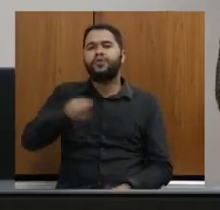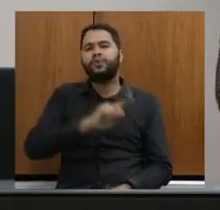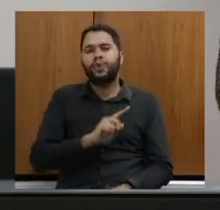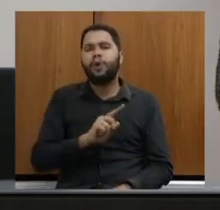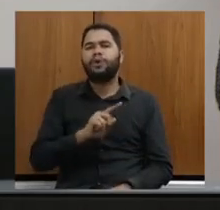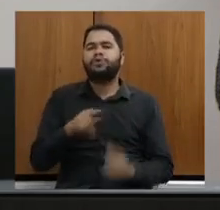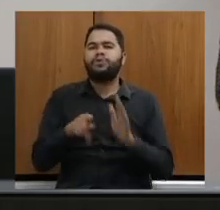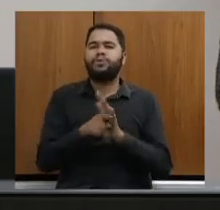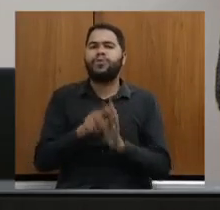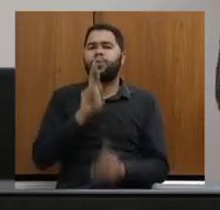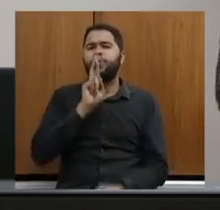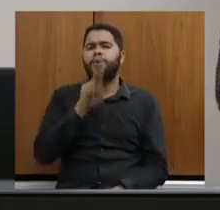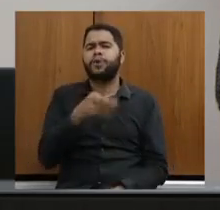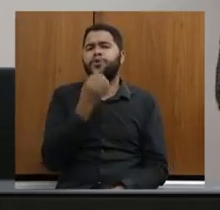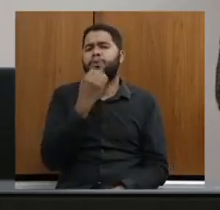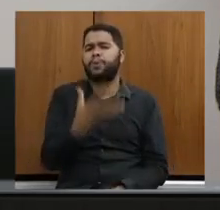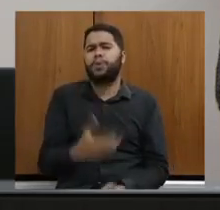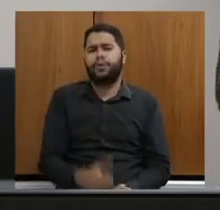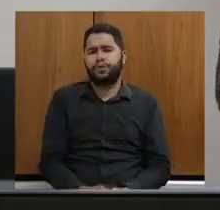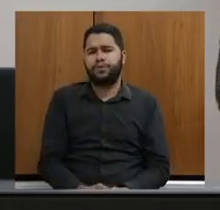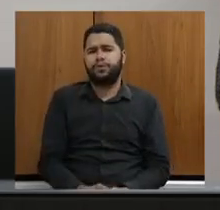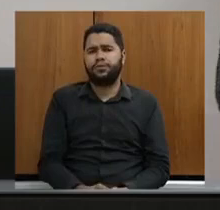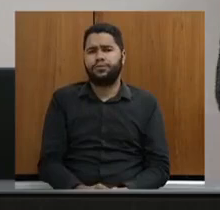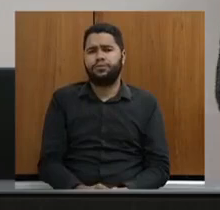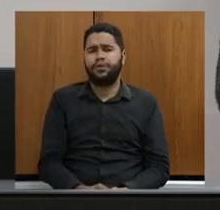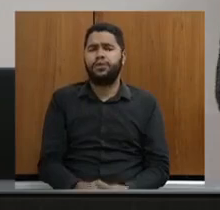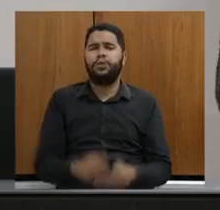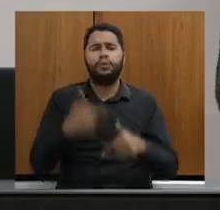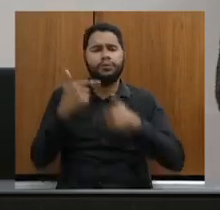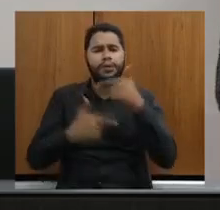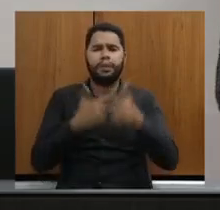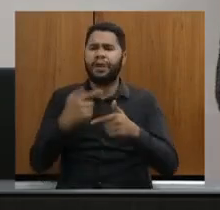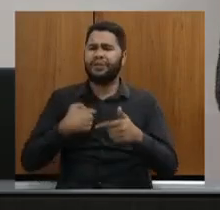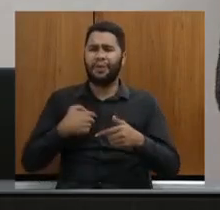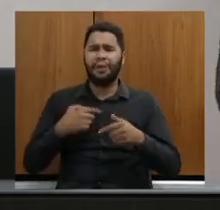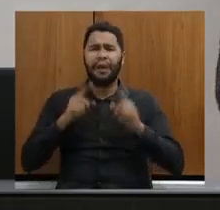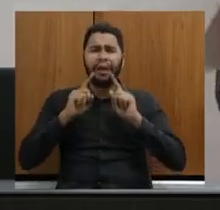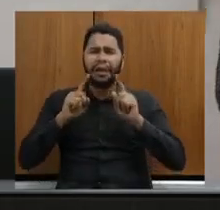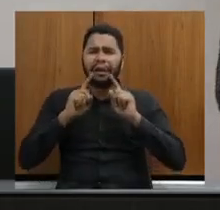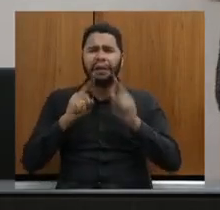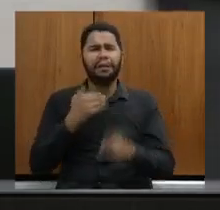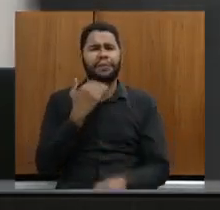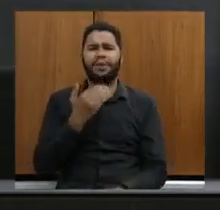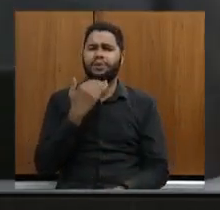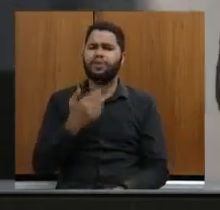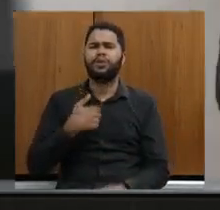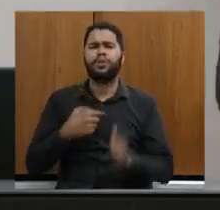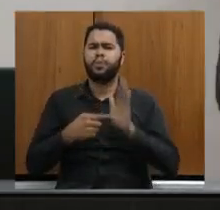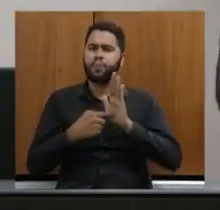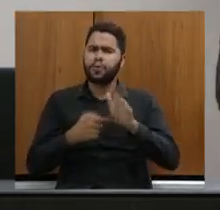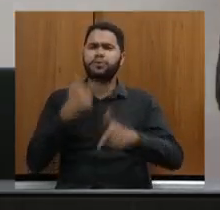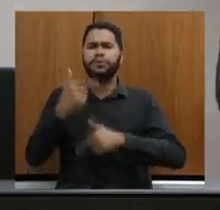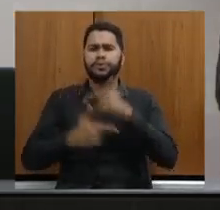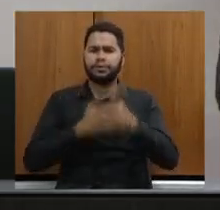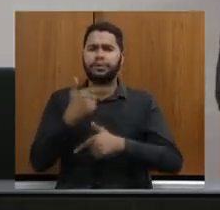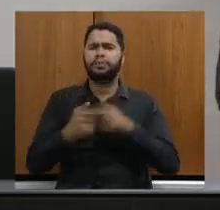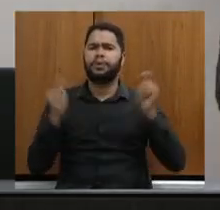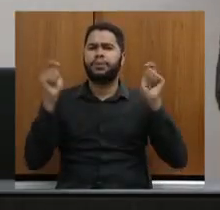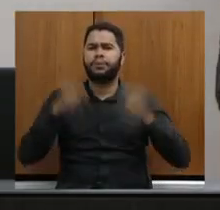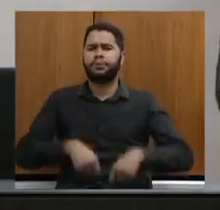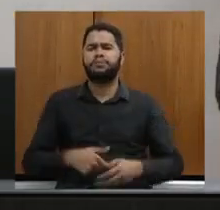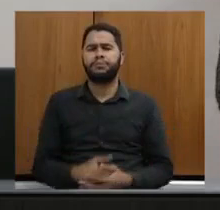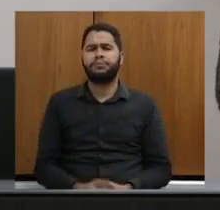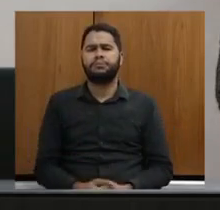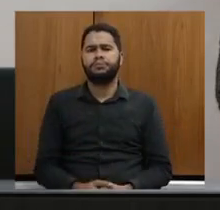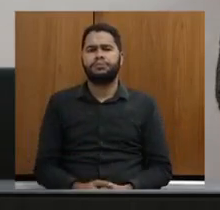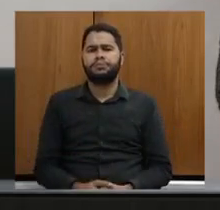dá uma resposta positiva e com trabalho eu sempre responde com o trabalho mostrando aquilo que eu sou capaz de fazer